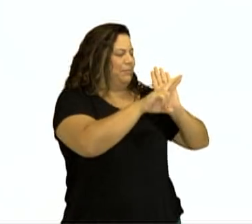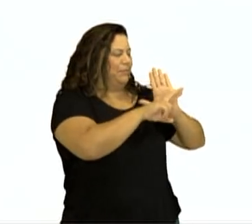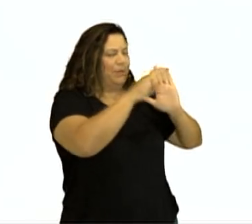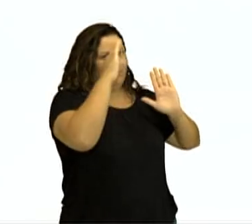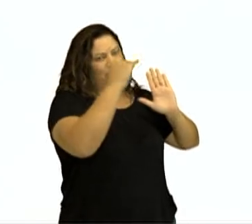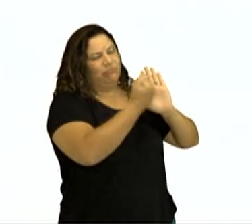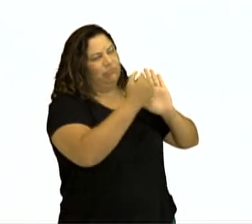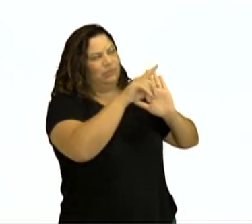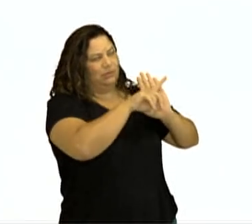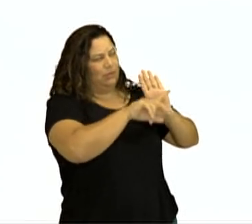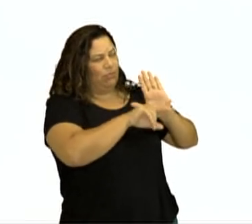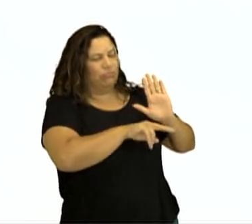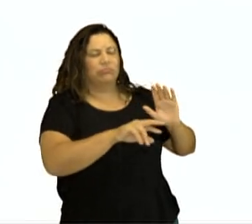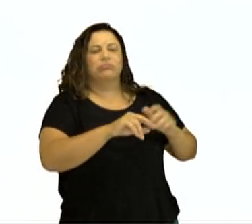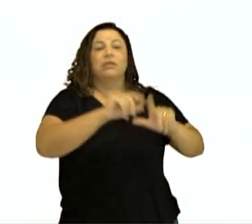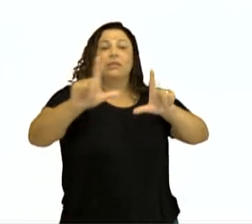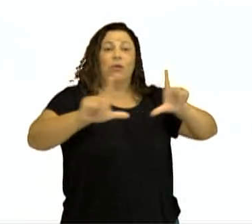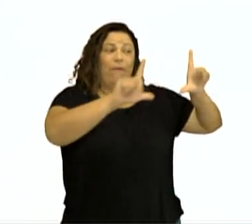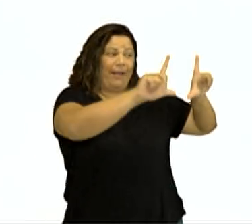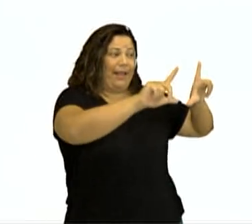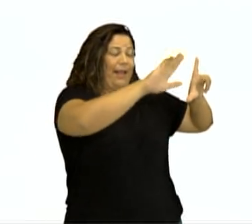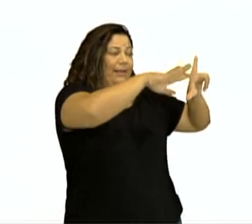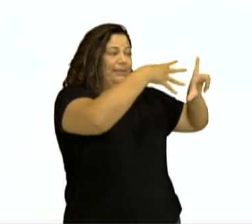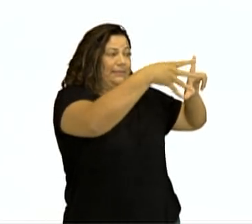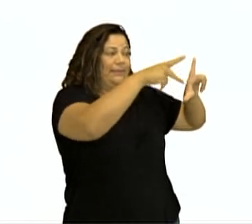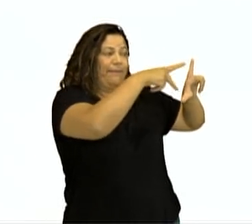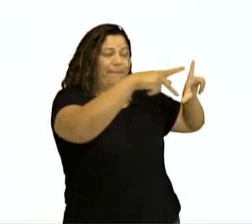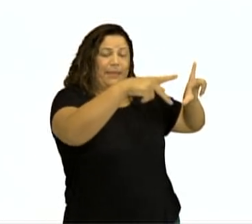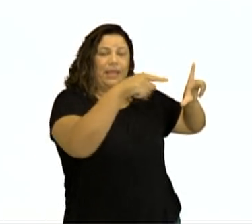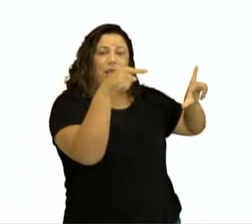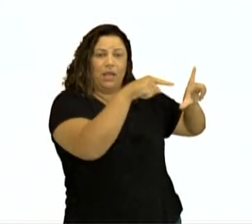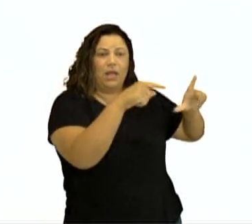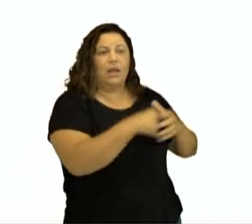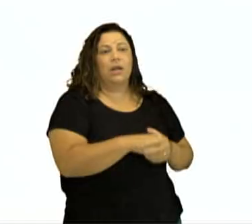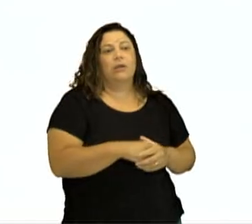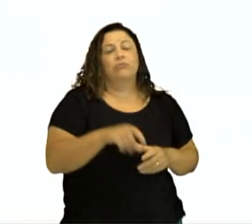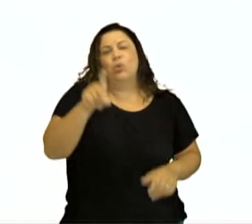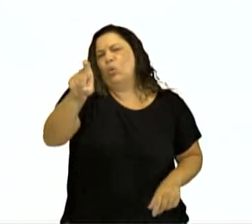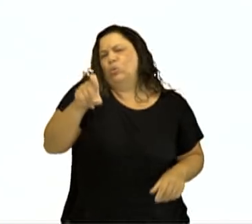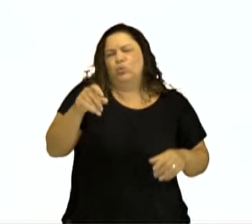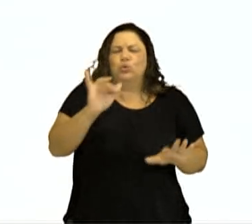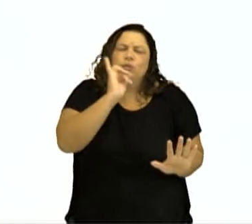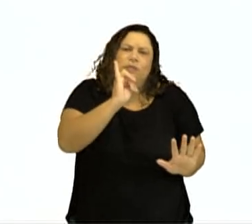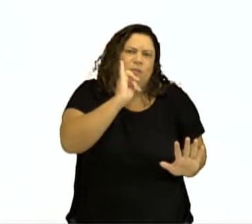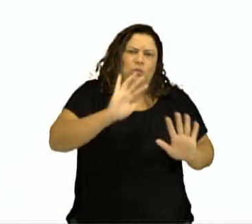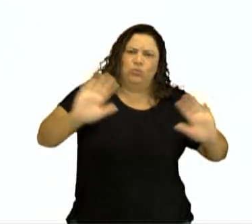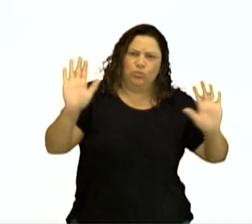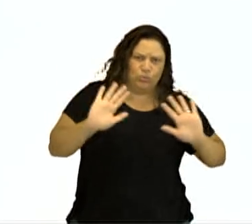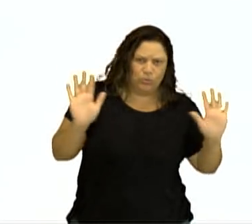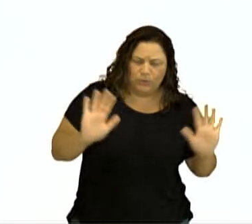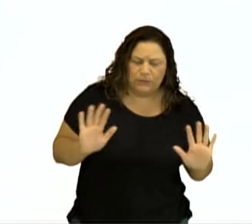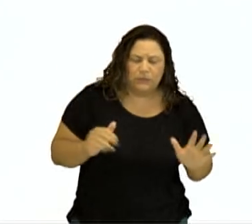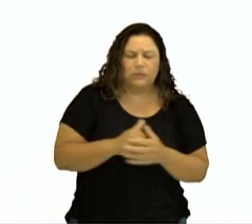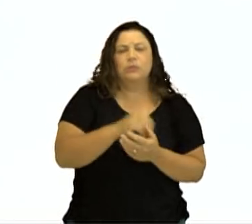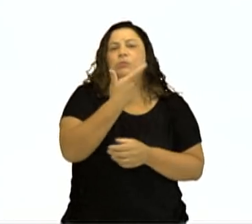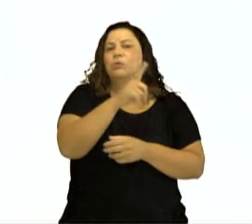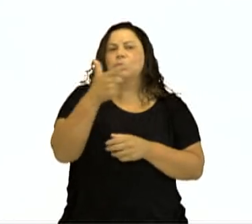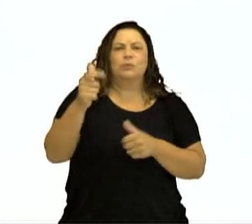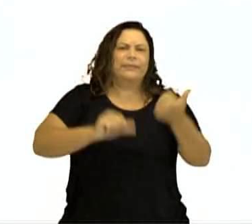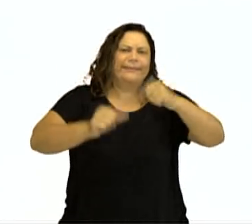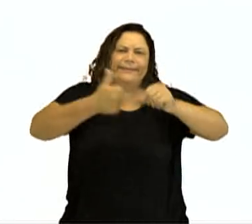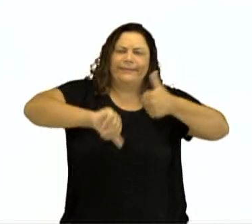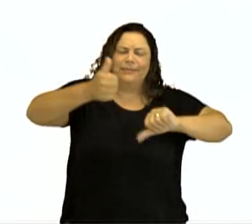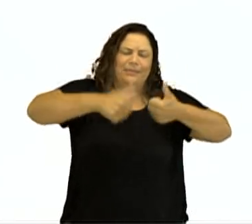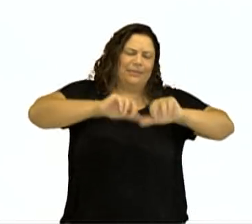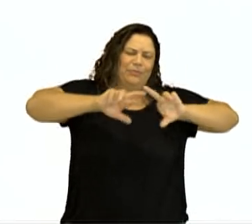tabelas diferentes aí. Aqui esse X é um símbolo qualquer, é fictício, é um exemplo só. Não tem elemento químico representado